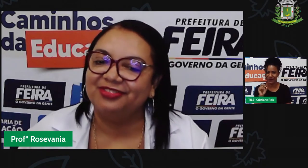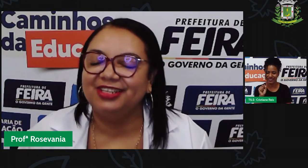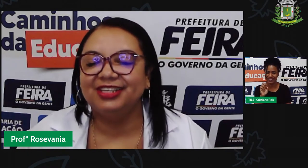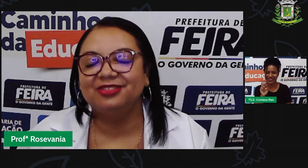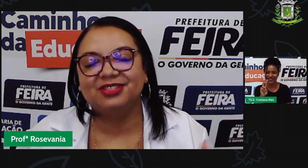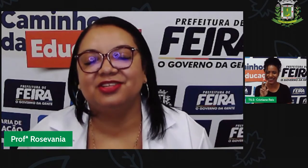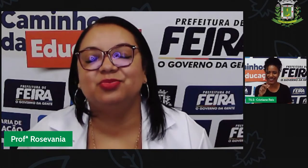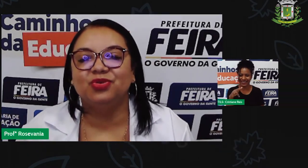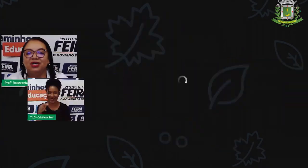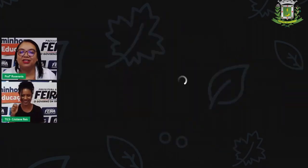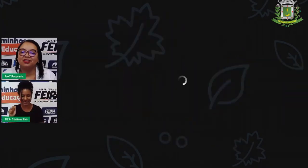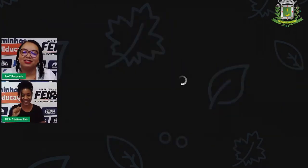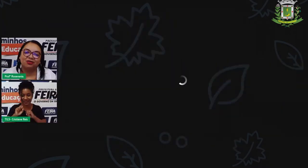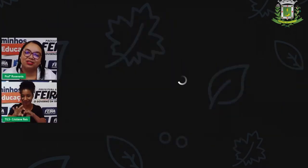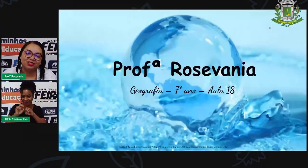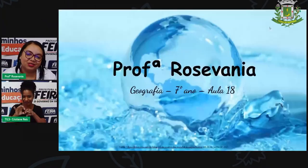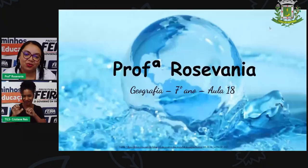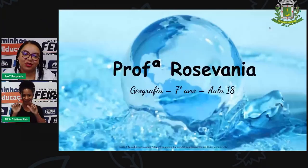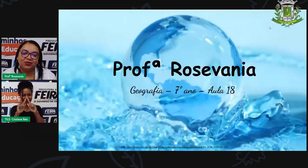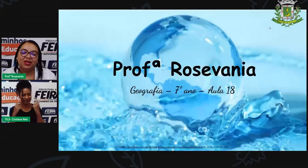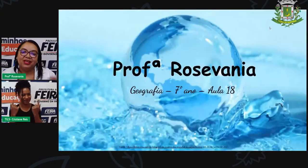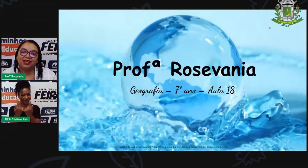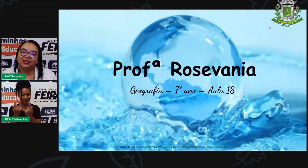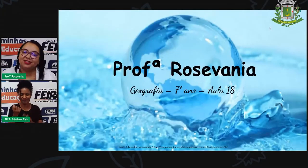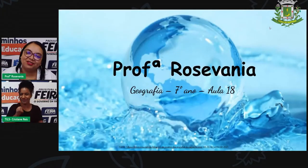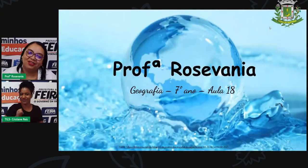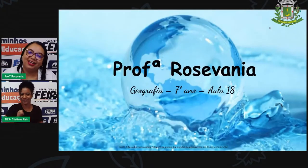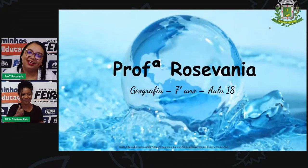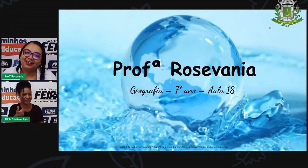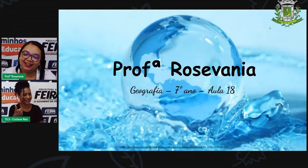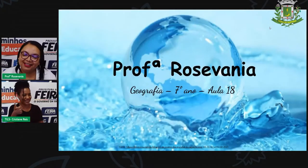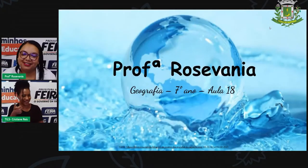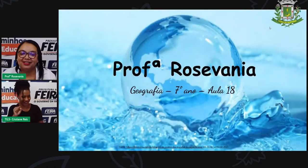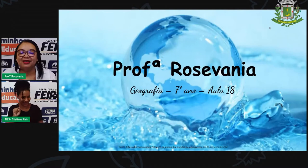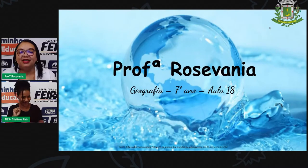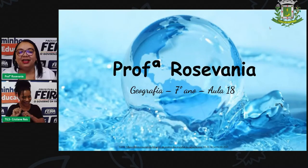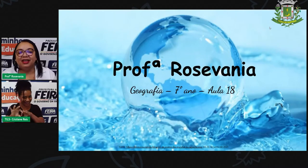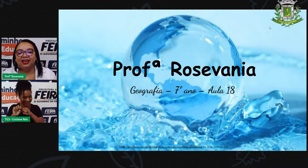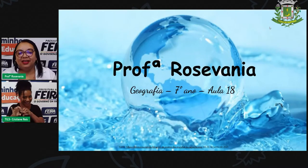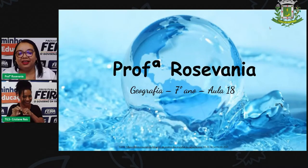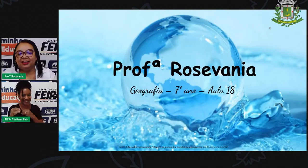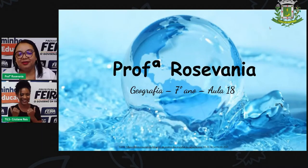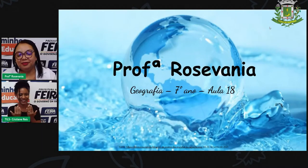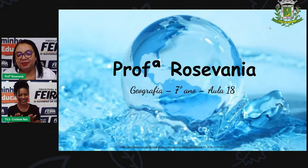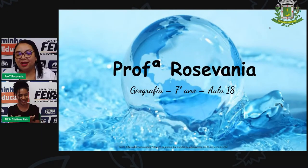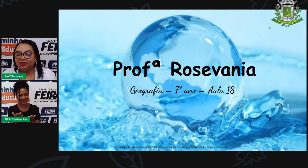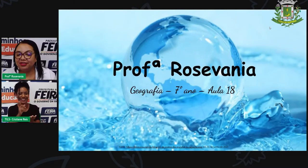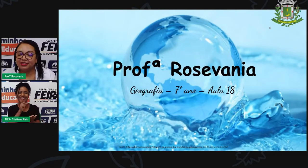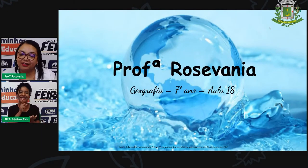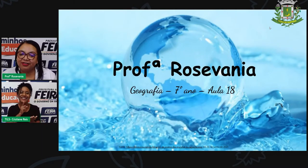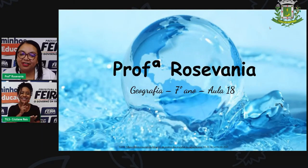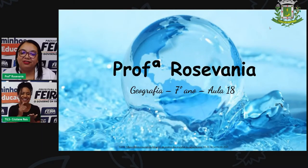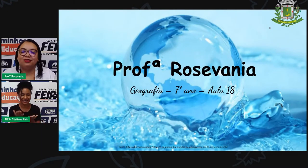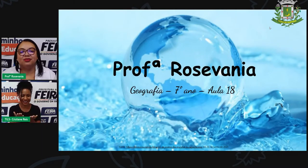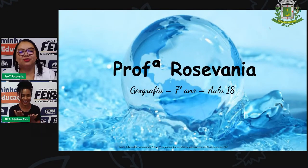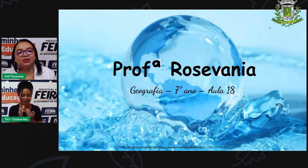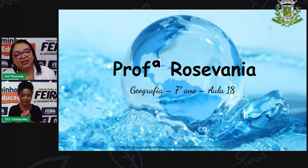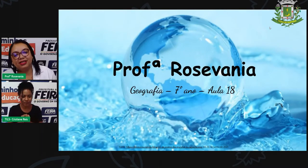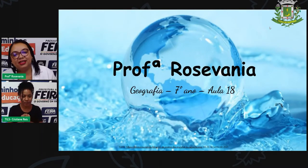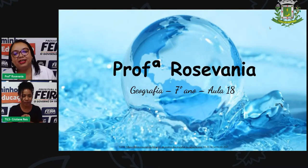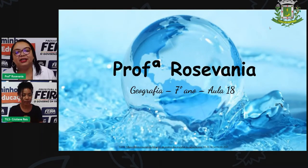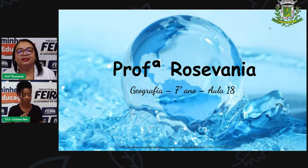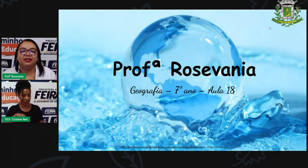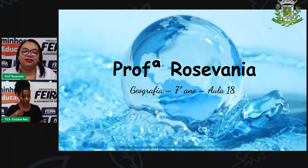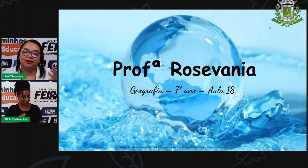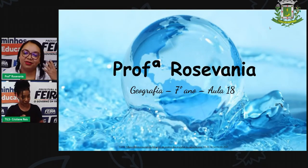Geografia do sétimo ano, nossa aula 18, e a nossa colega Cris, né? E autodescrevendo, eu sou